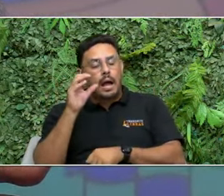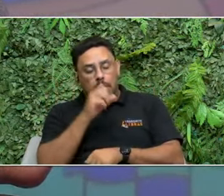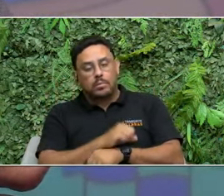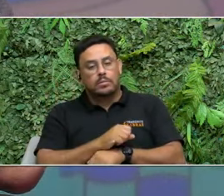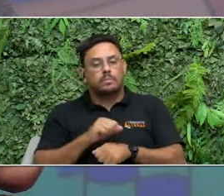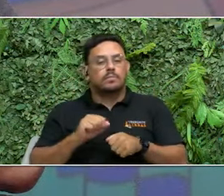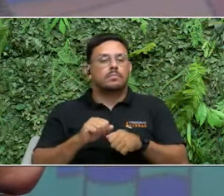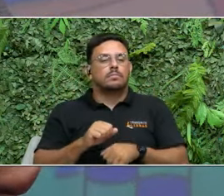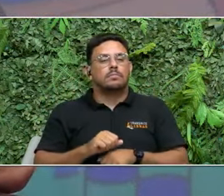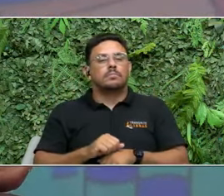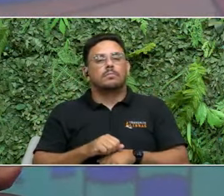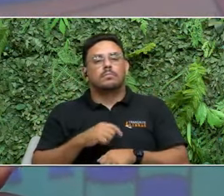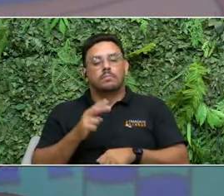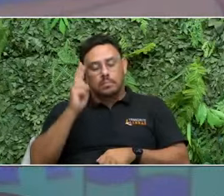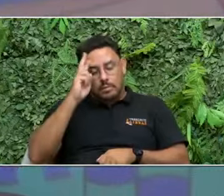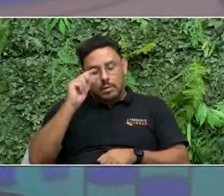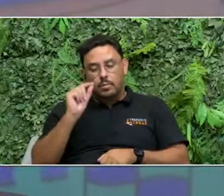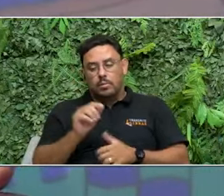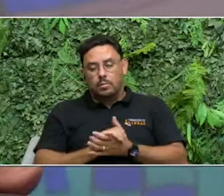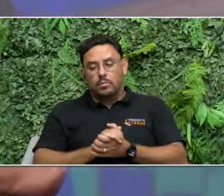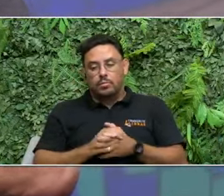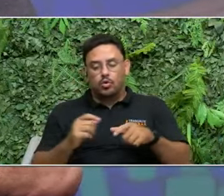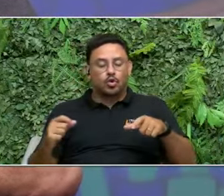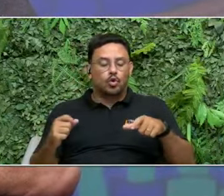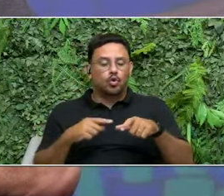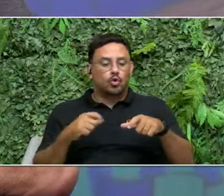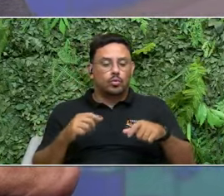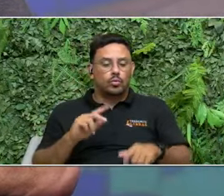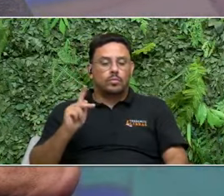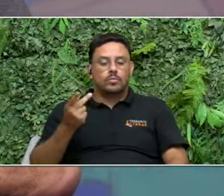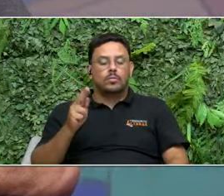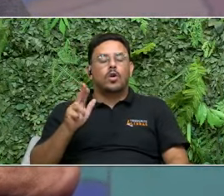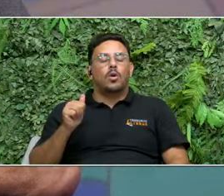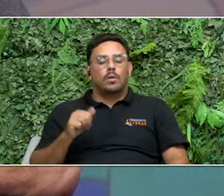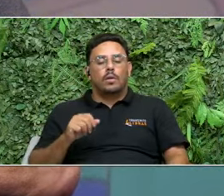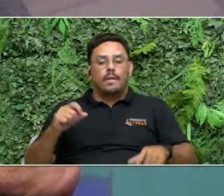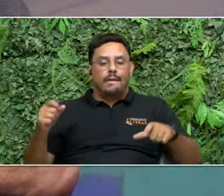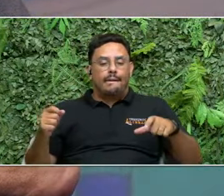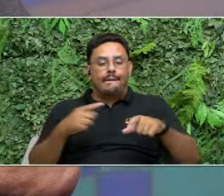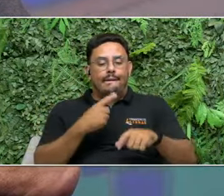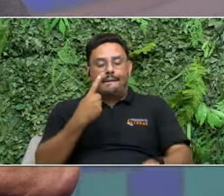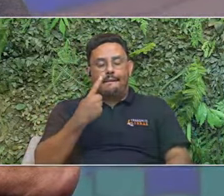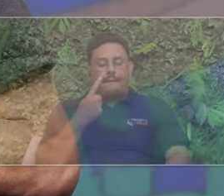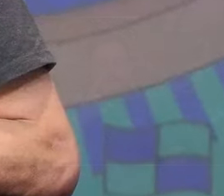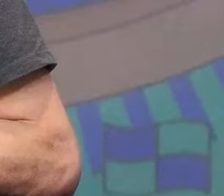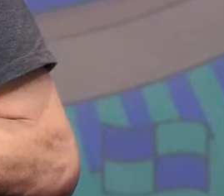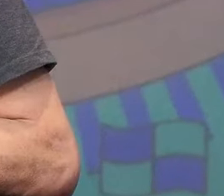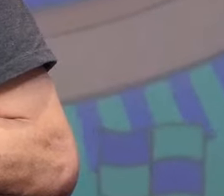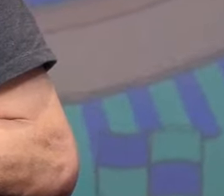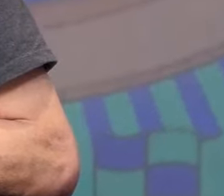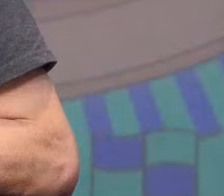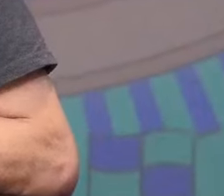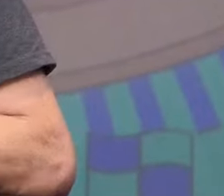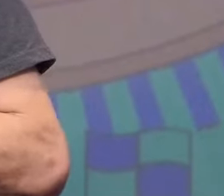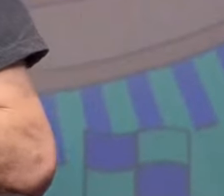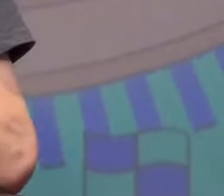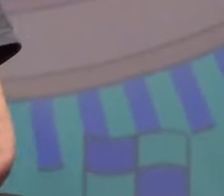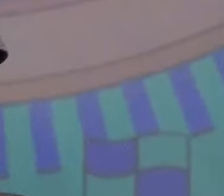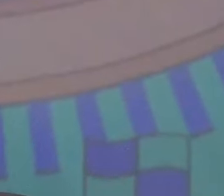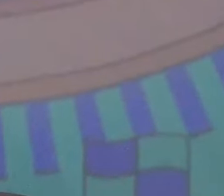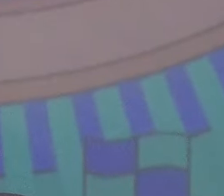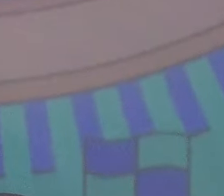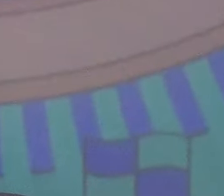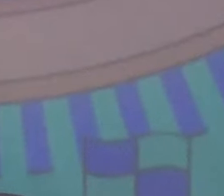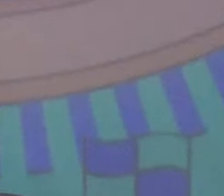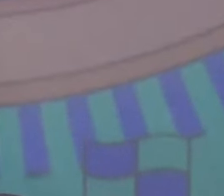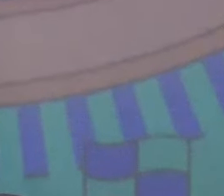vamos sair Relembrando um gol do Atlético aí marcado pelo Hulk ou de falta hein Vitória do Galo 1 a 0 no Parque do Sabiá nona rodada